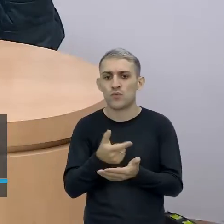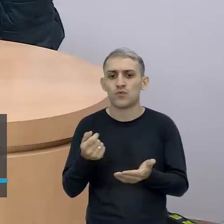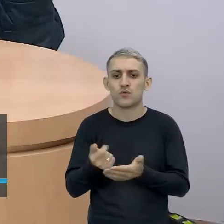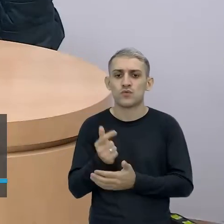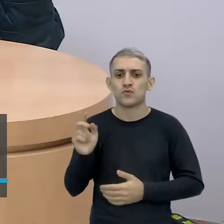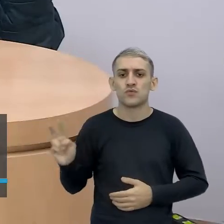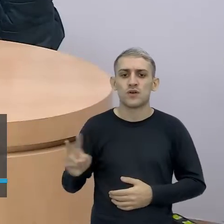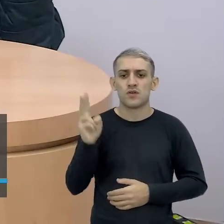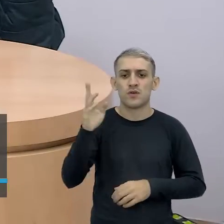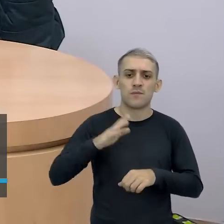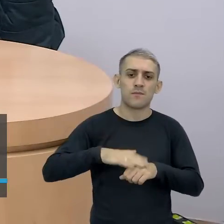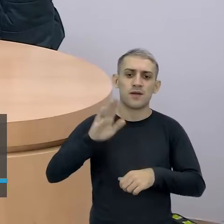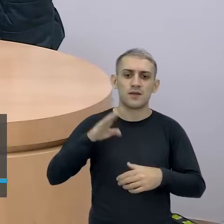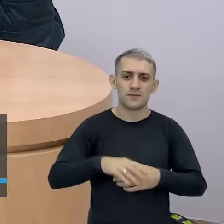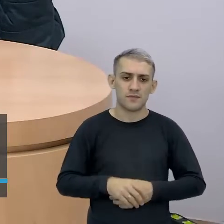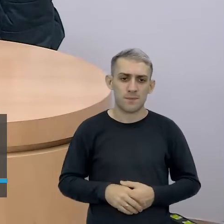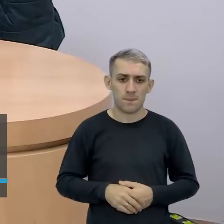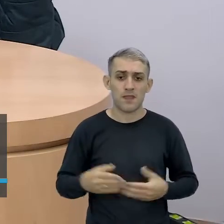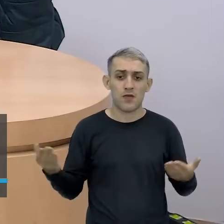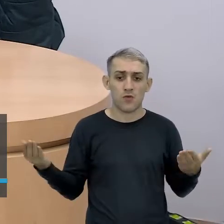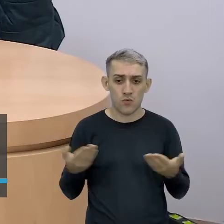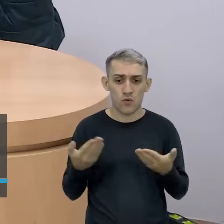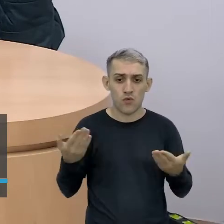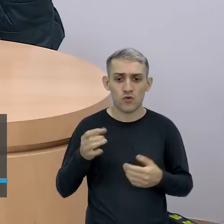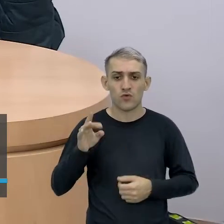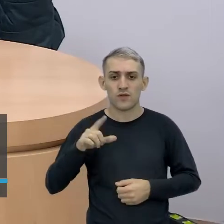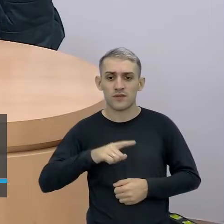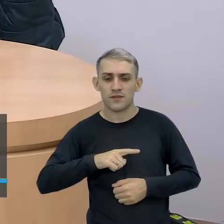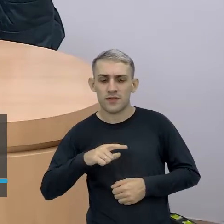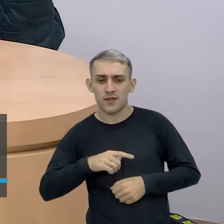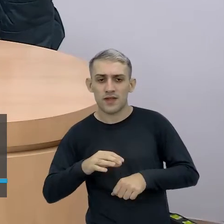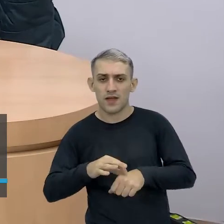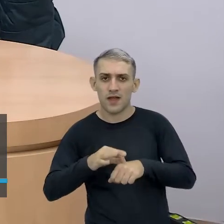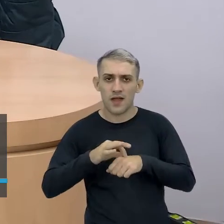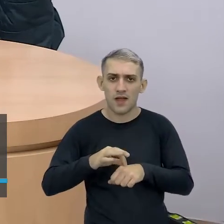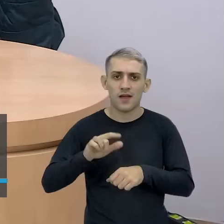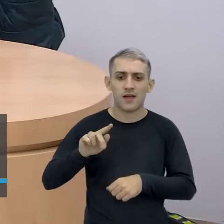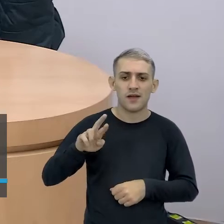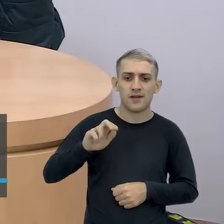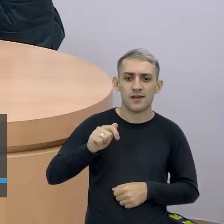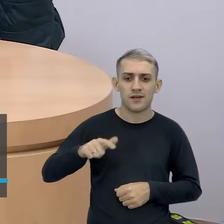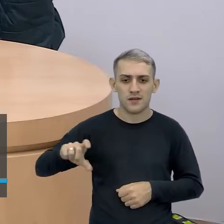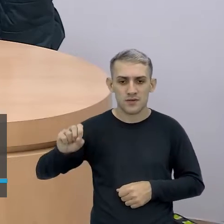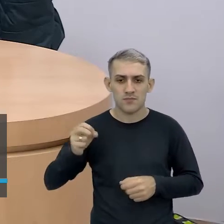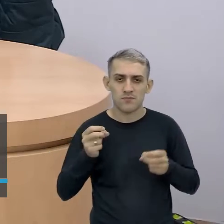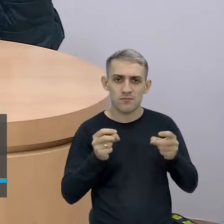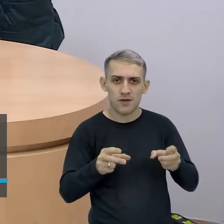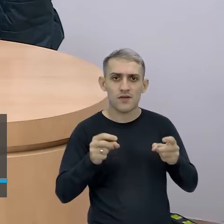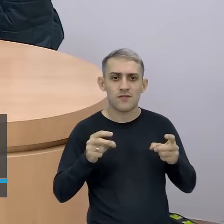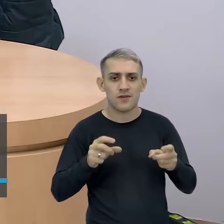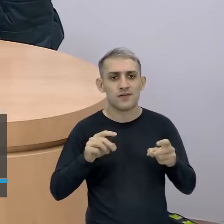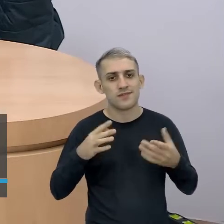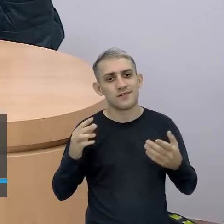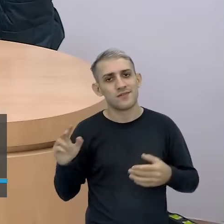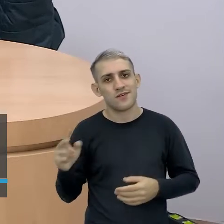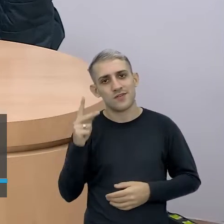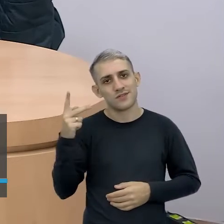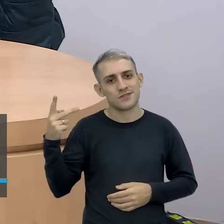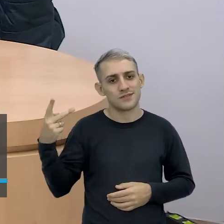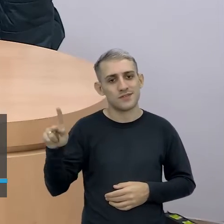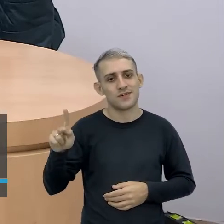agregado. Agora, quando só tem carne e grão para vender, o teu valor